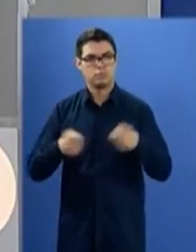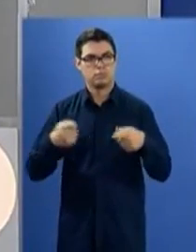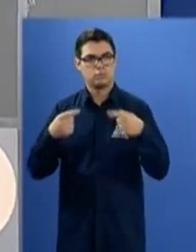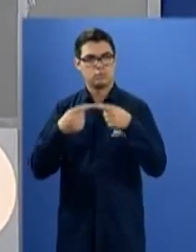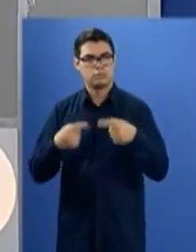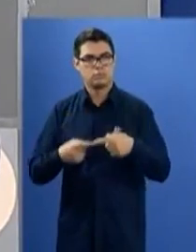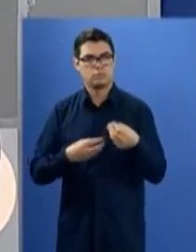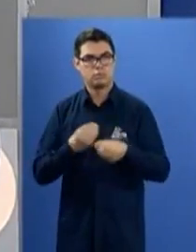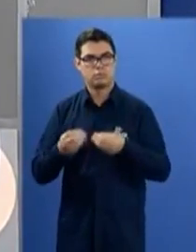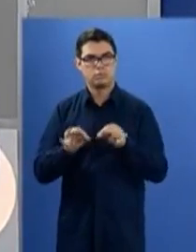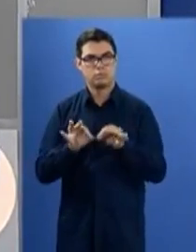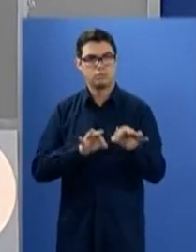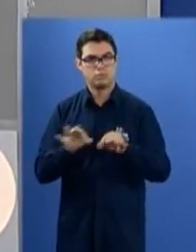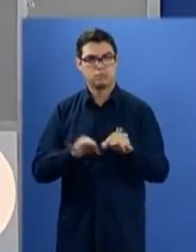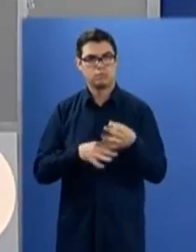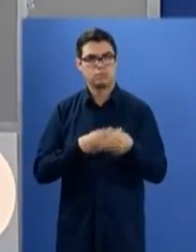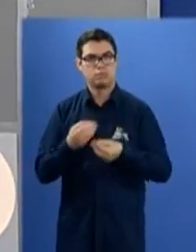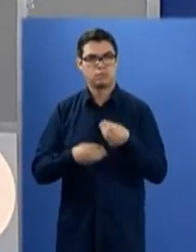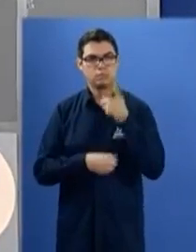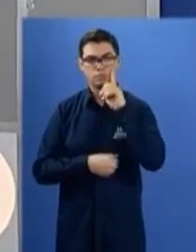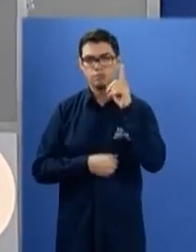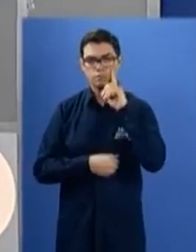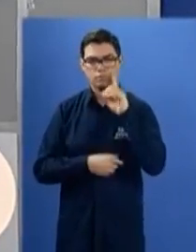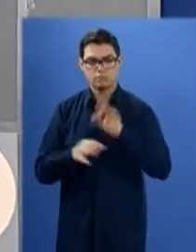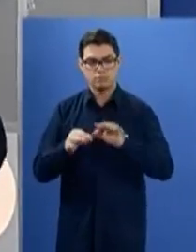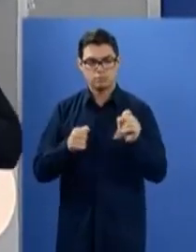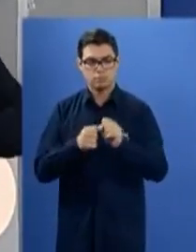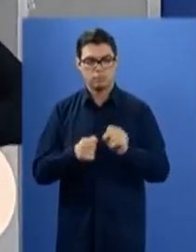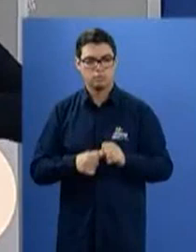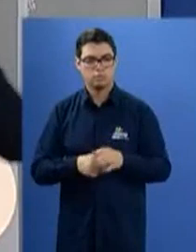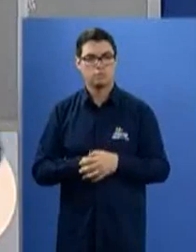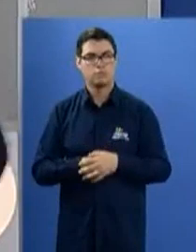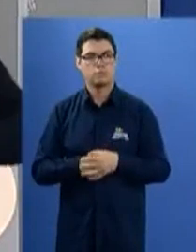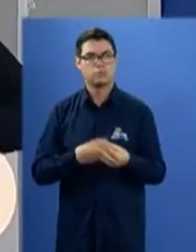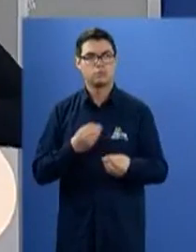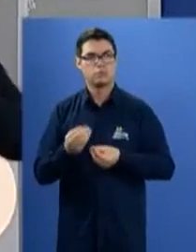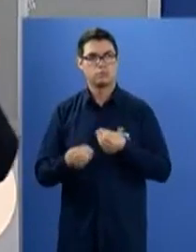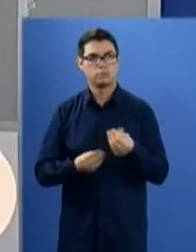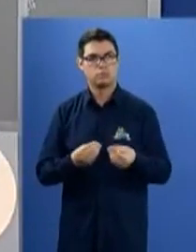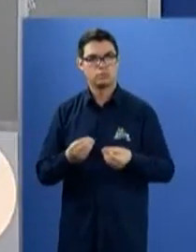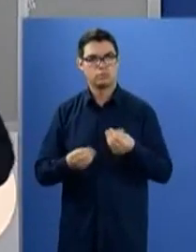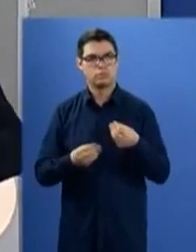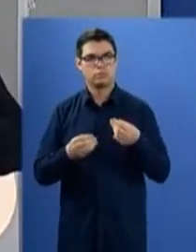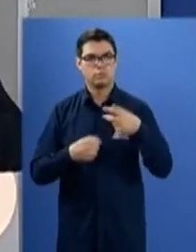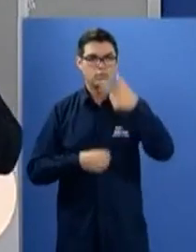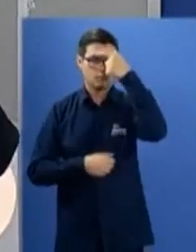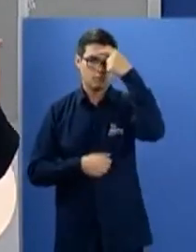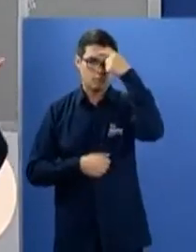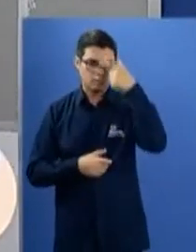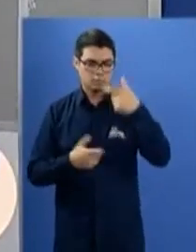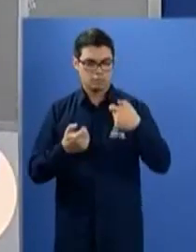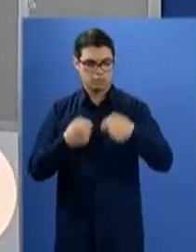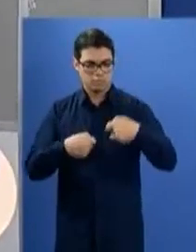variar muito durante a produtividade diária. Isso porque os músculos, a concentração mental,